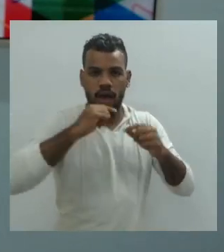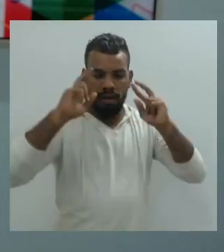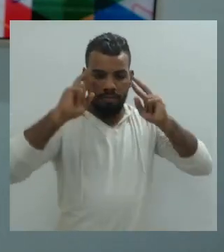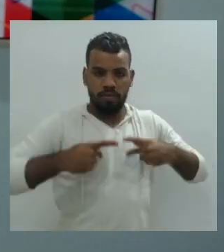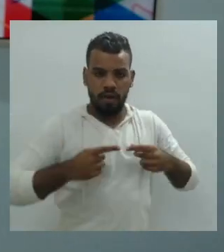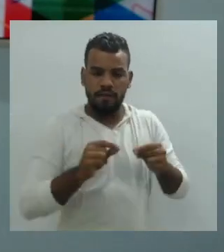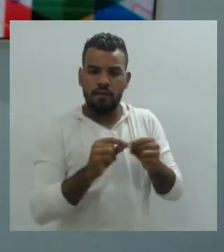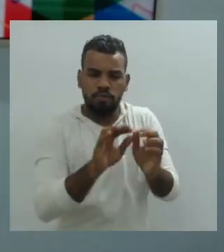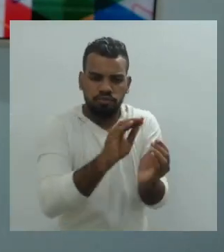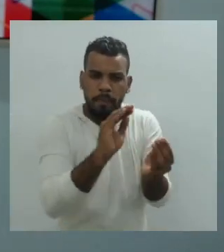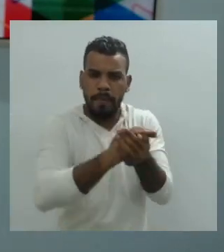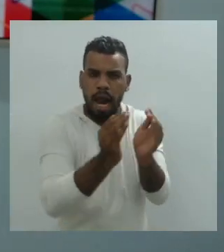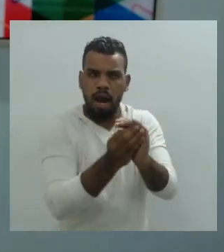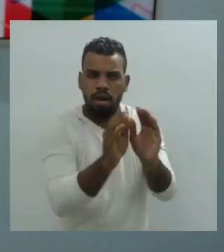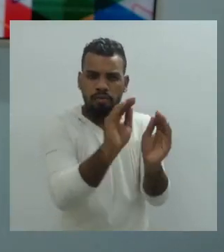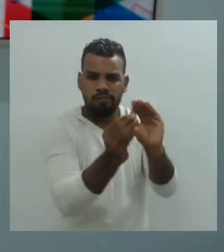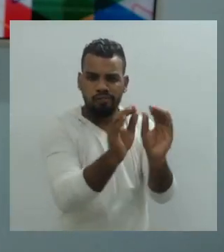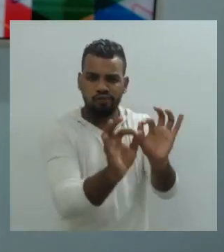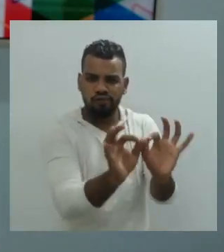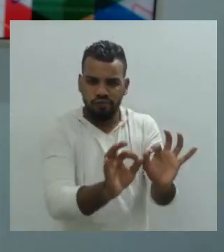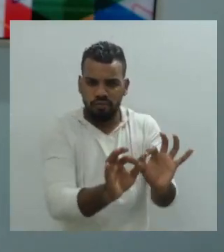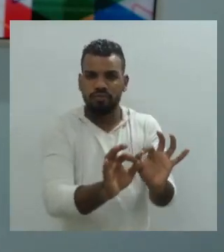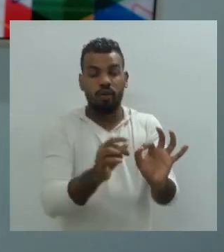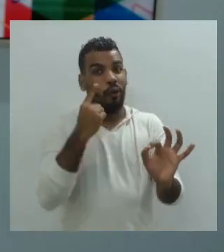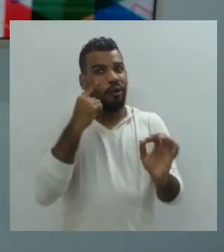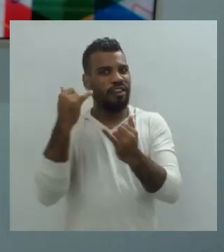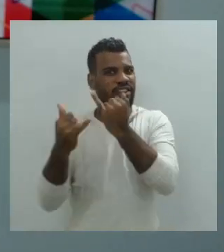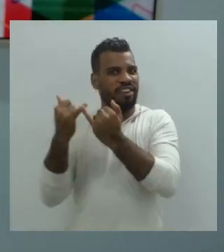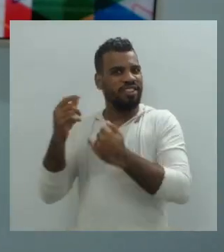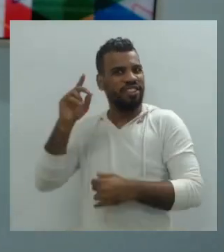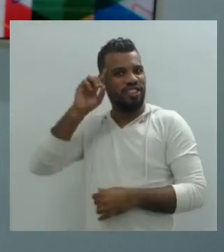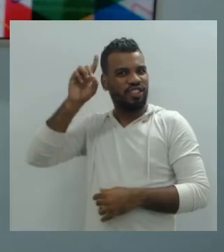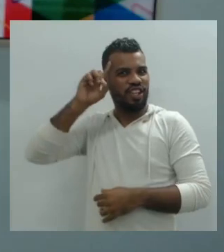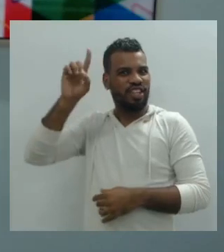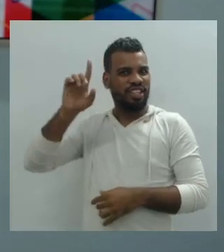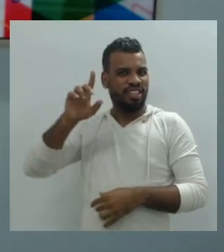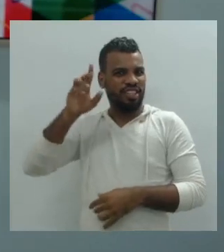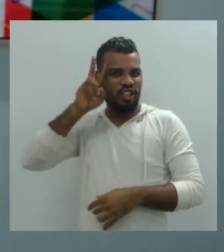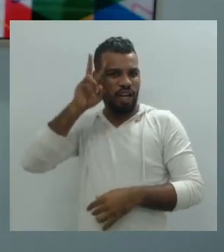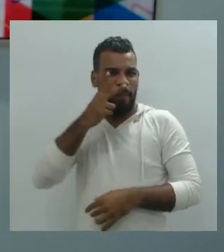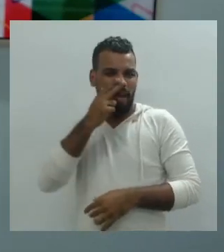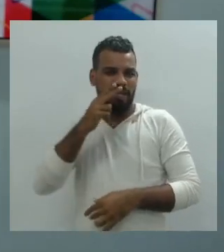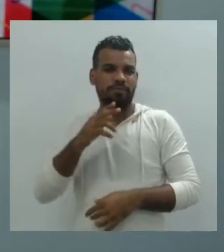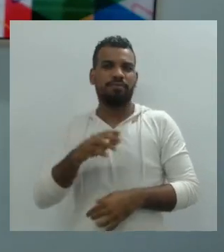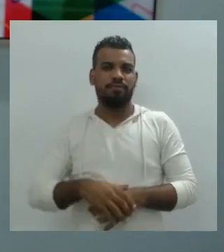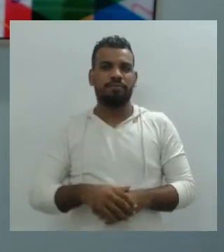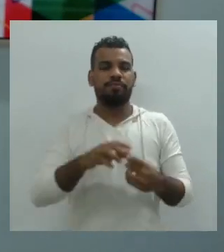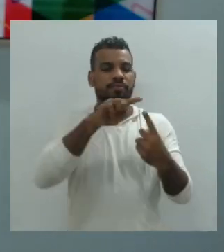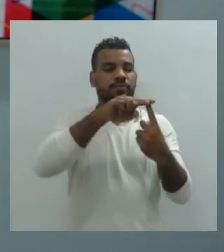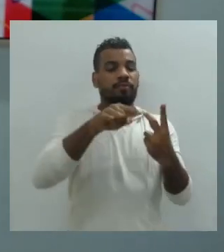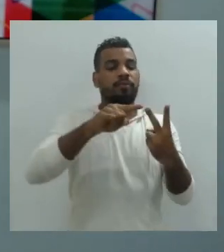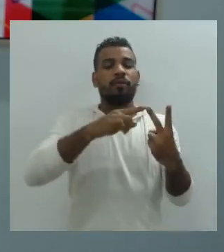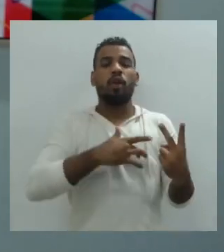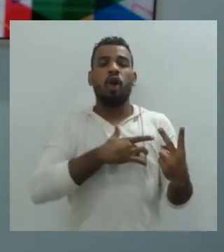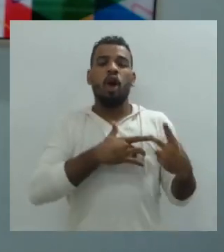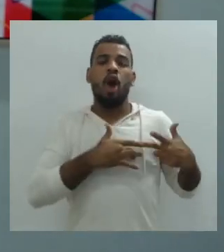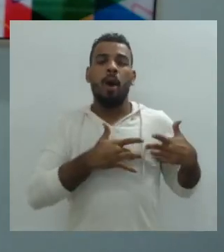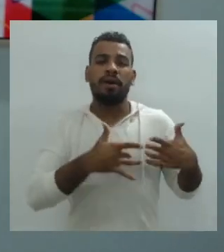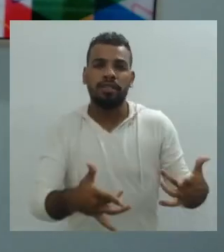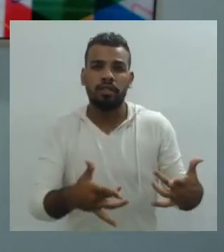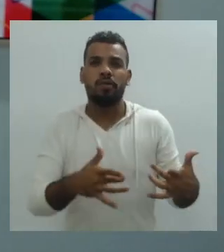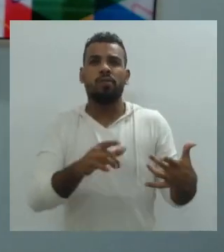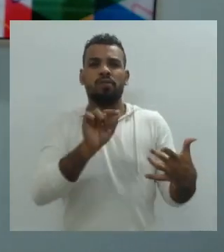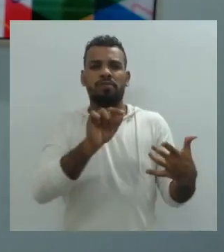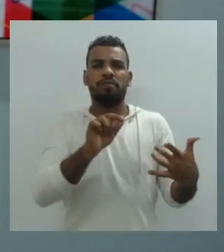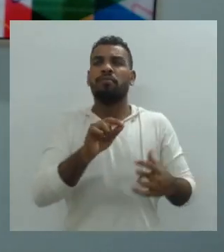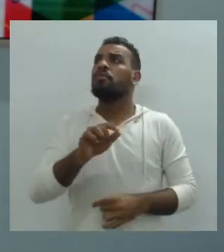de barro. Olha a semelhança aparecendo. Por compaixão, seu irmão Prometeu resolveu roubar o